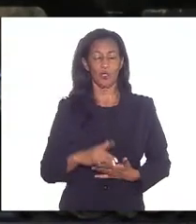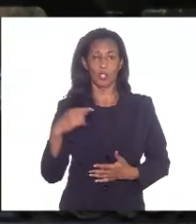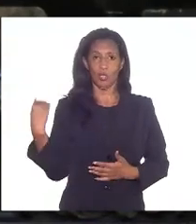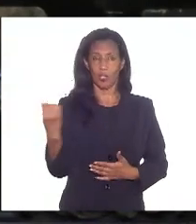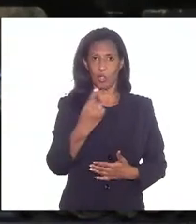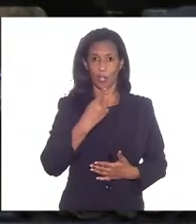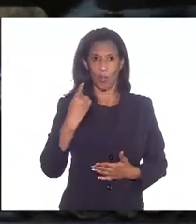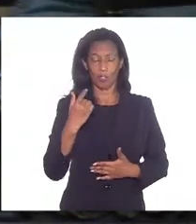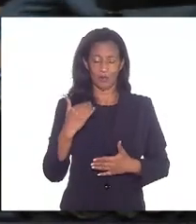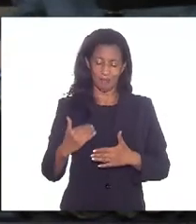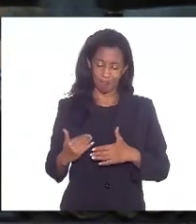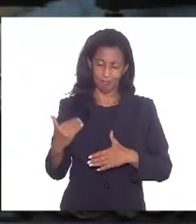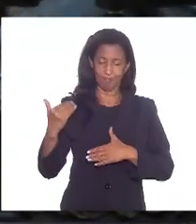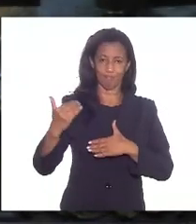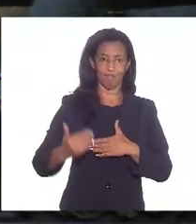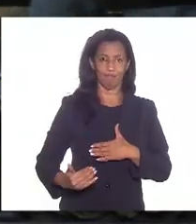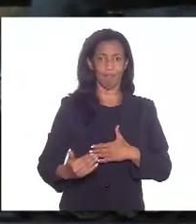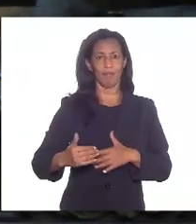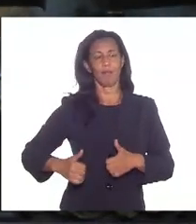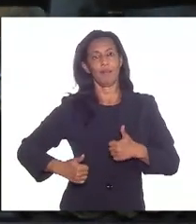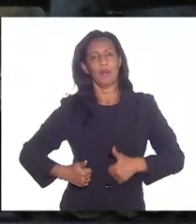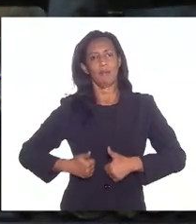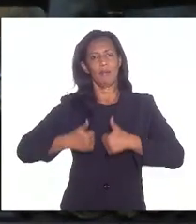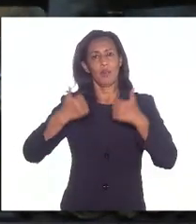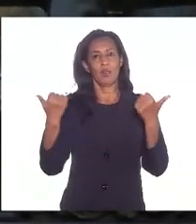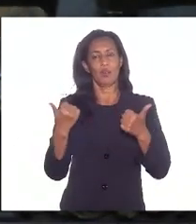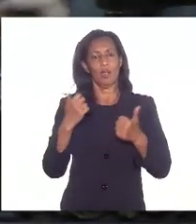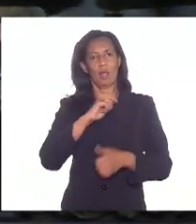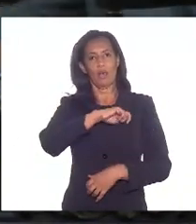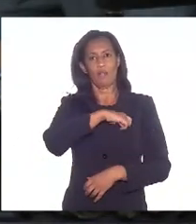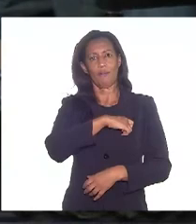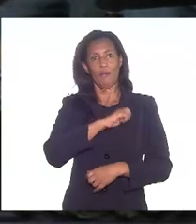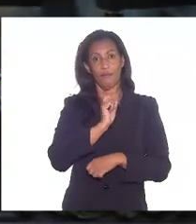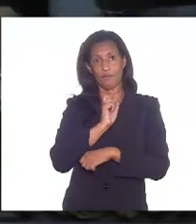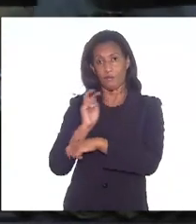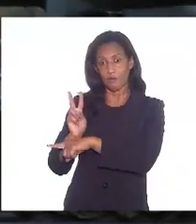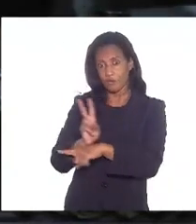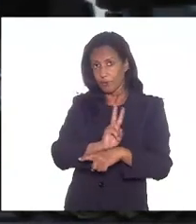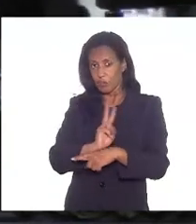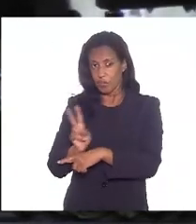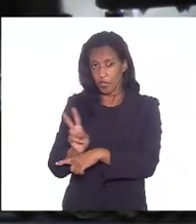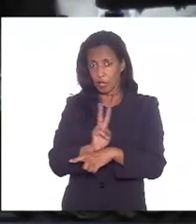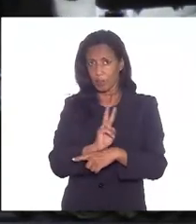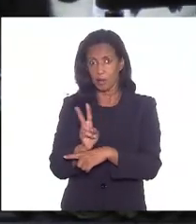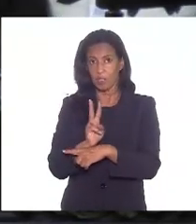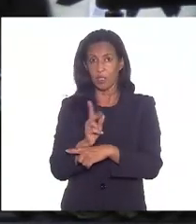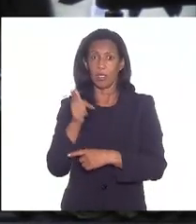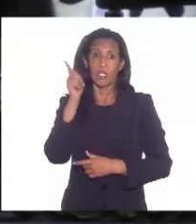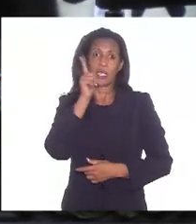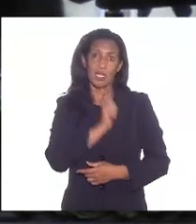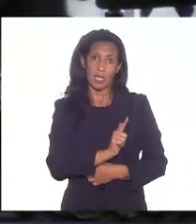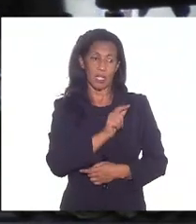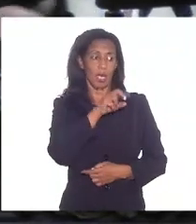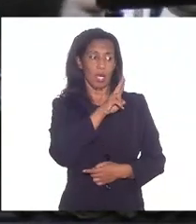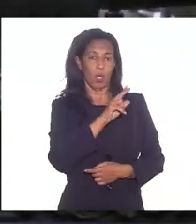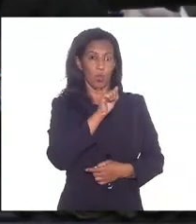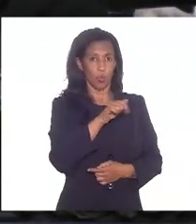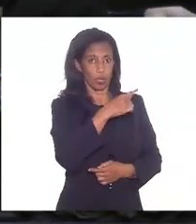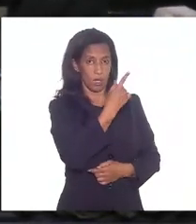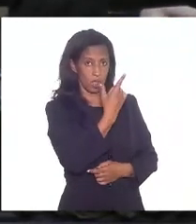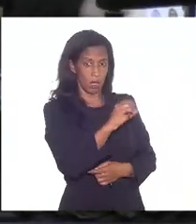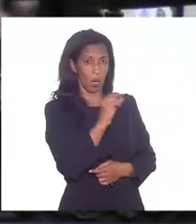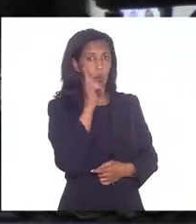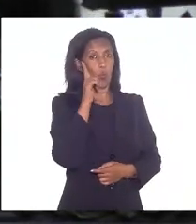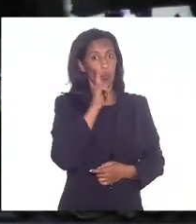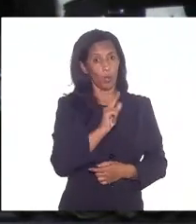um passo para melhorar a fiscalização. E, com isso, ganha a União,